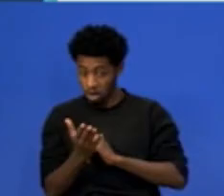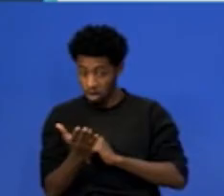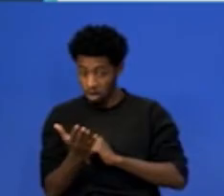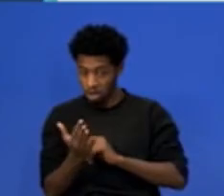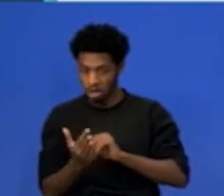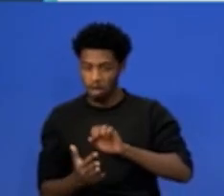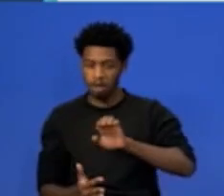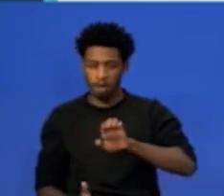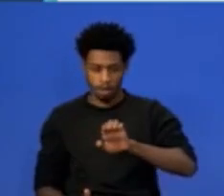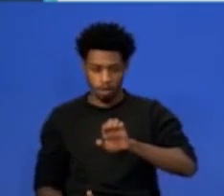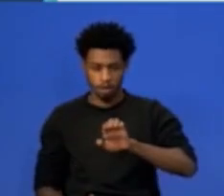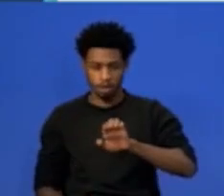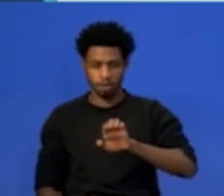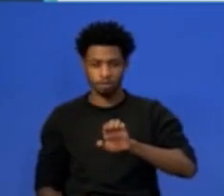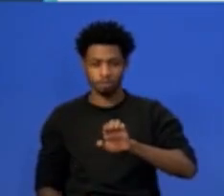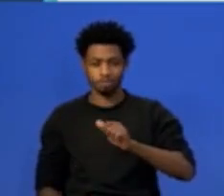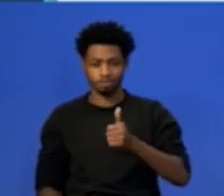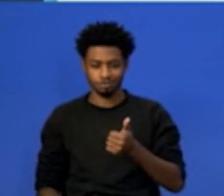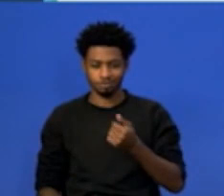é a alternativa